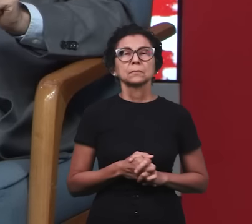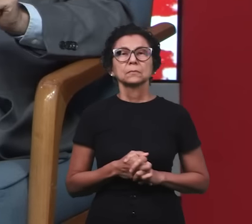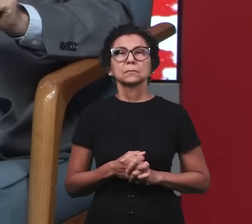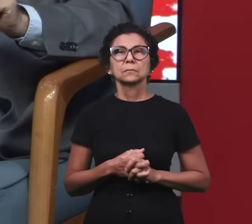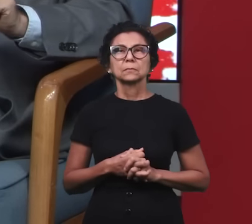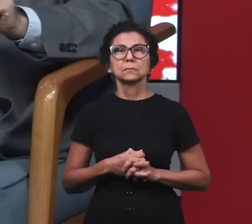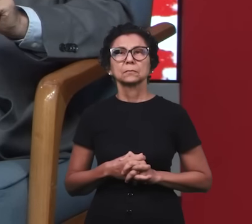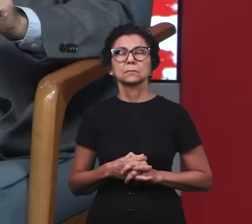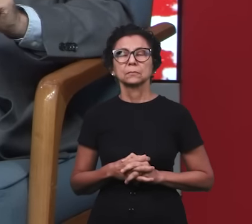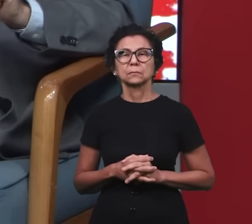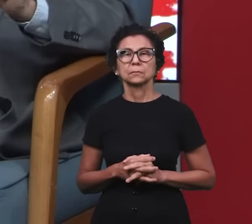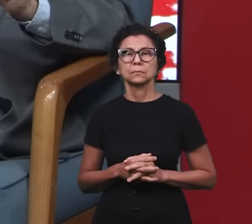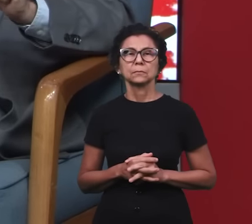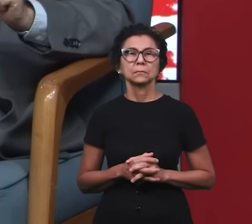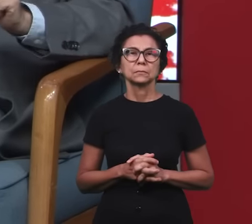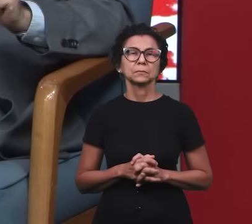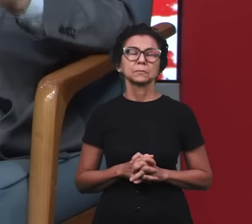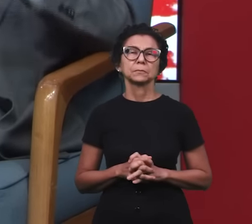Olha que coisa interessante.